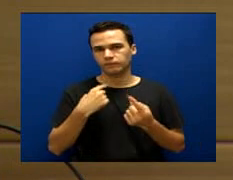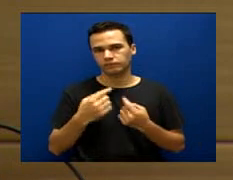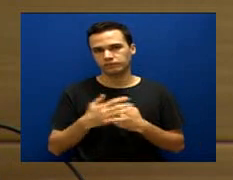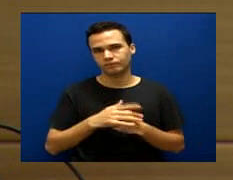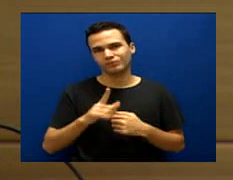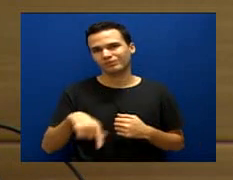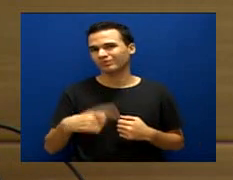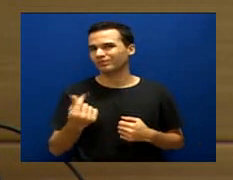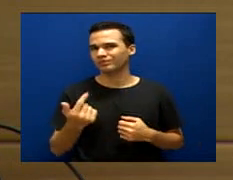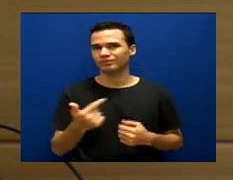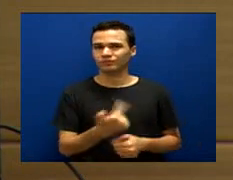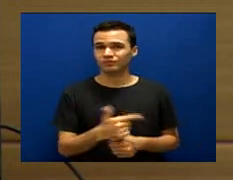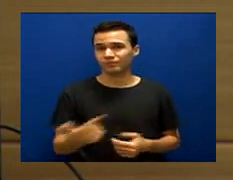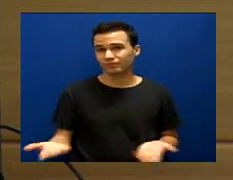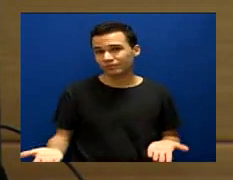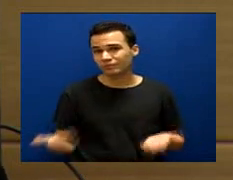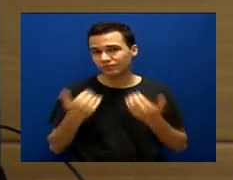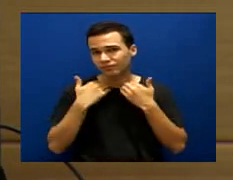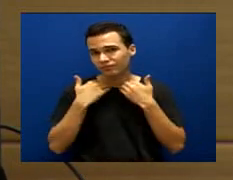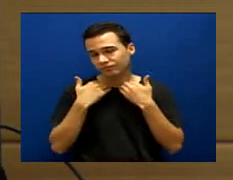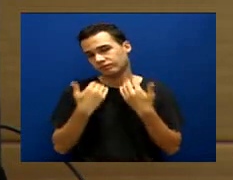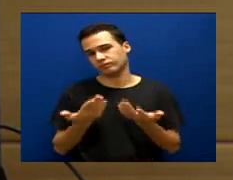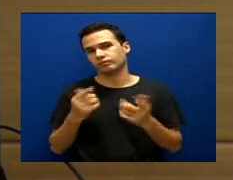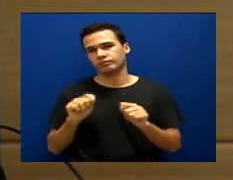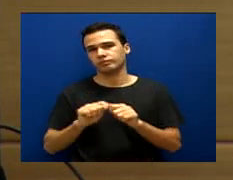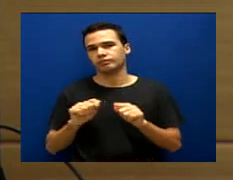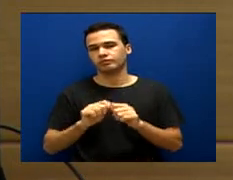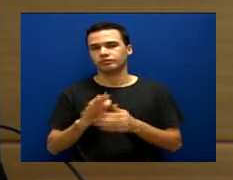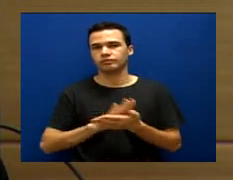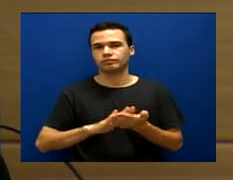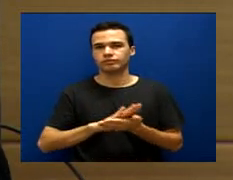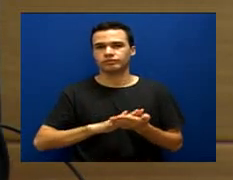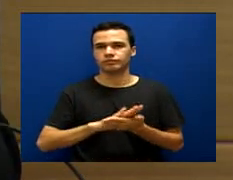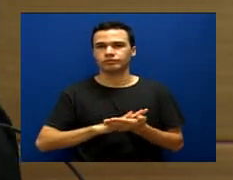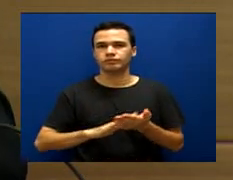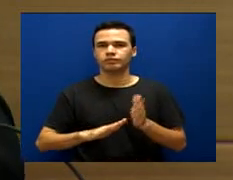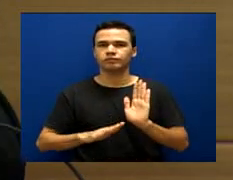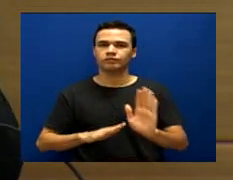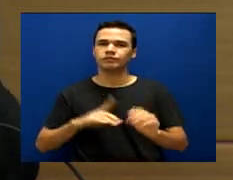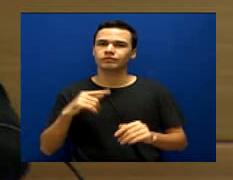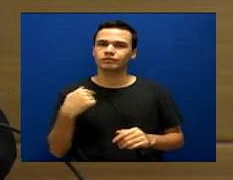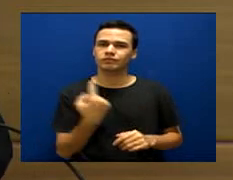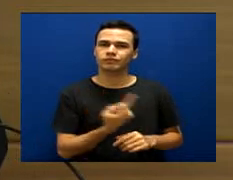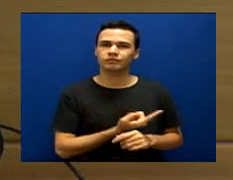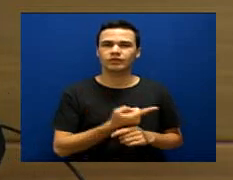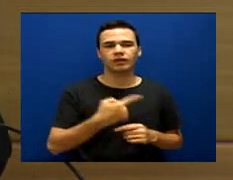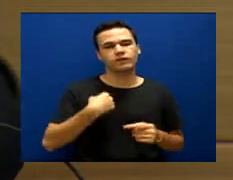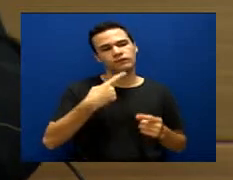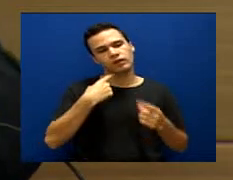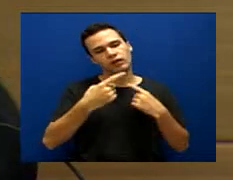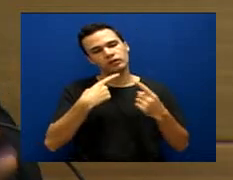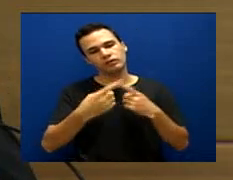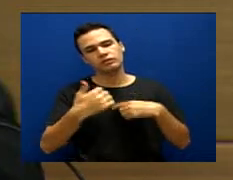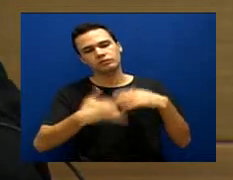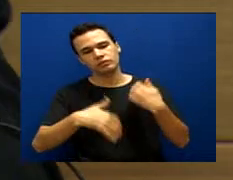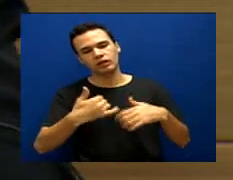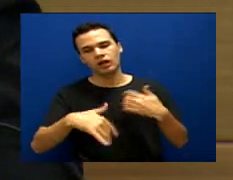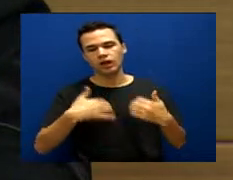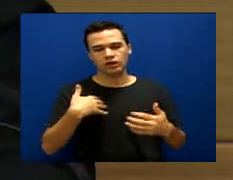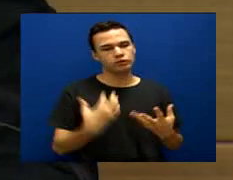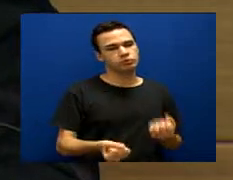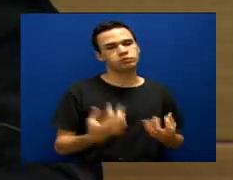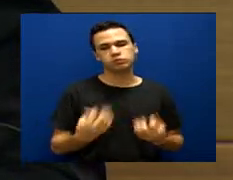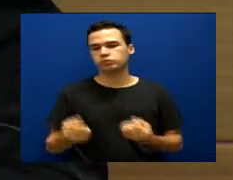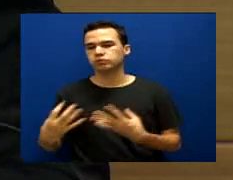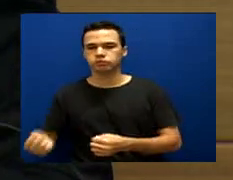que não tem recurso, não faz, né? Então, essa é uma... Não adianta nós também fazer média aqui. Nós estamos assumindo isso,